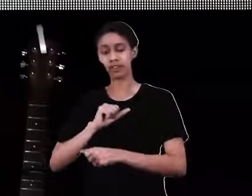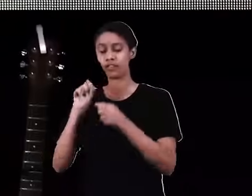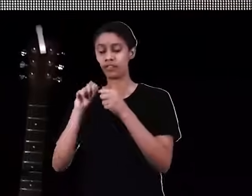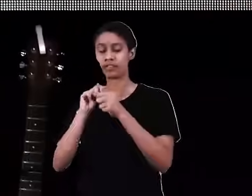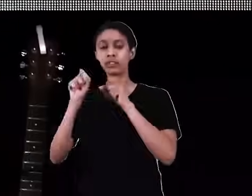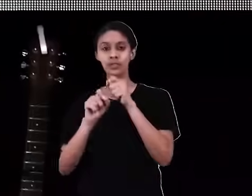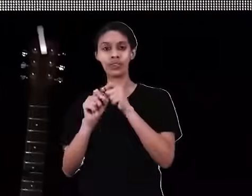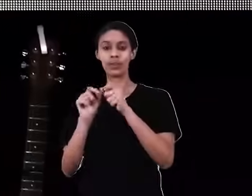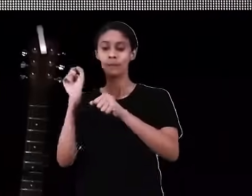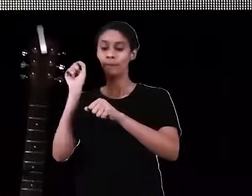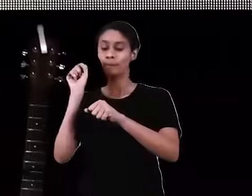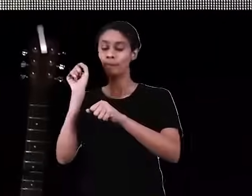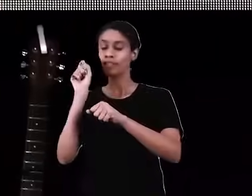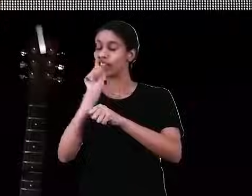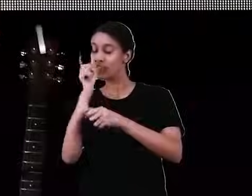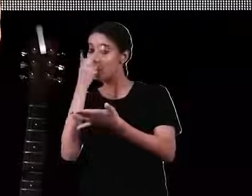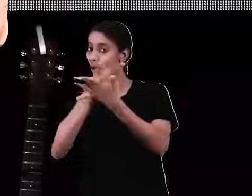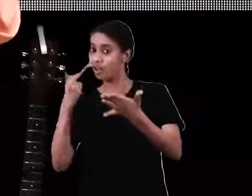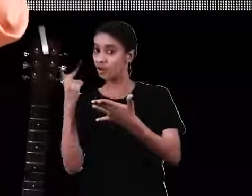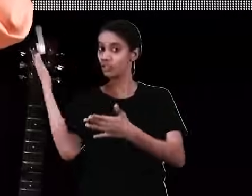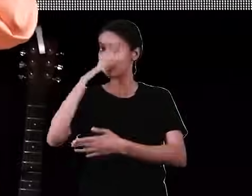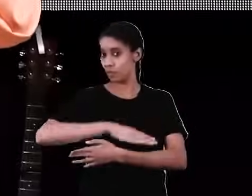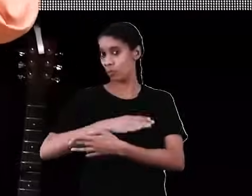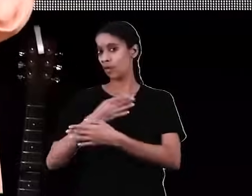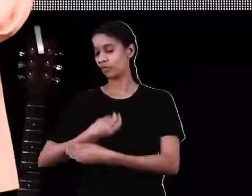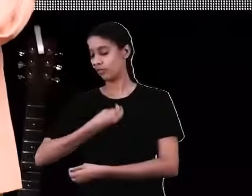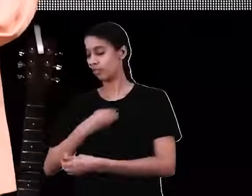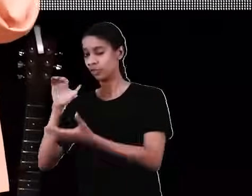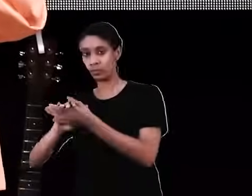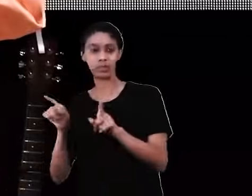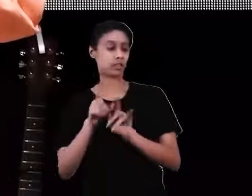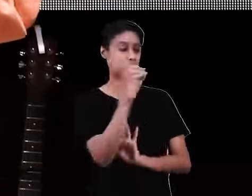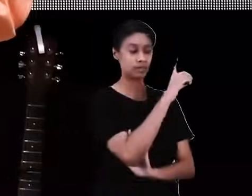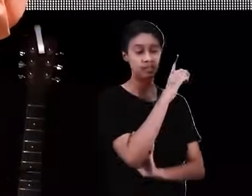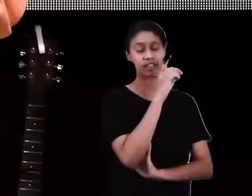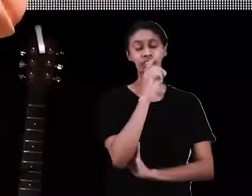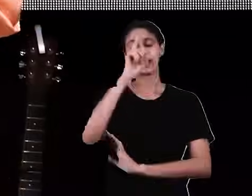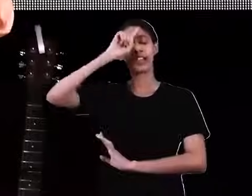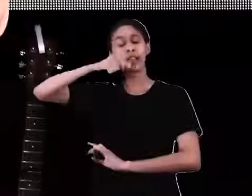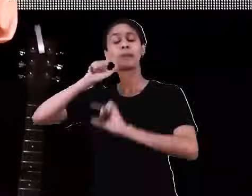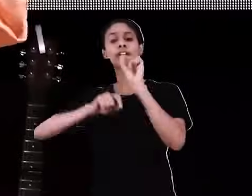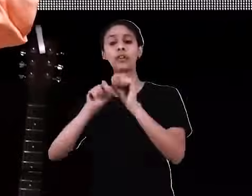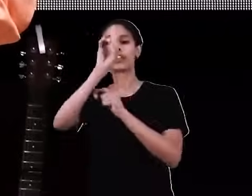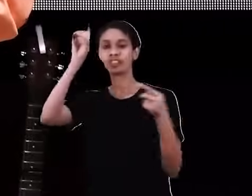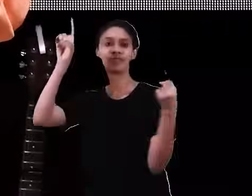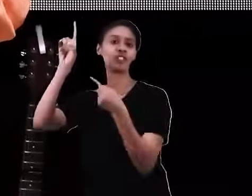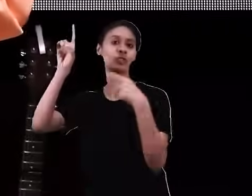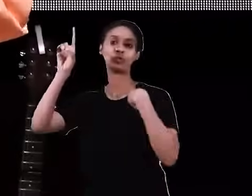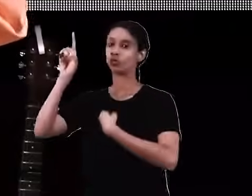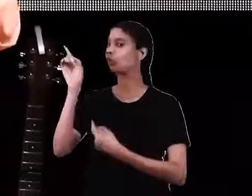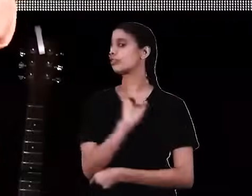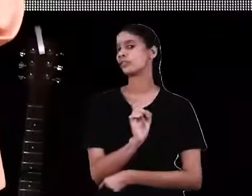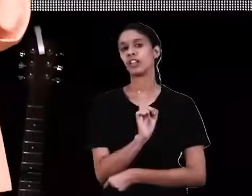Nós precisamos entender que governar não é sentar num trono, não é sobre o rei, quem manda é ele. E nós precisamos ser apaziguadoras,